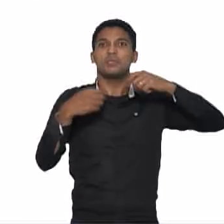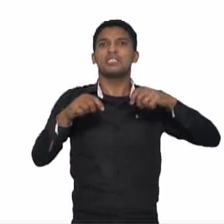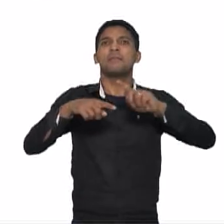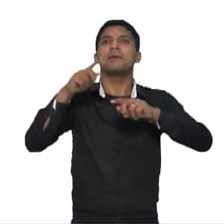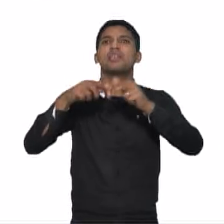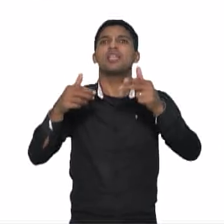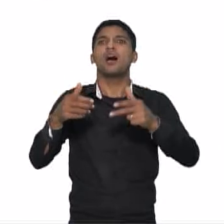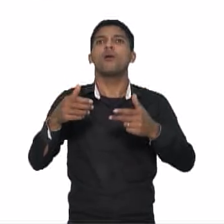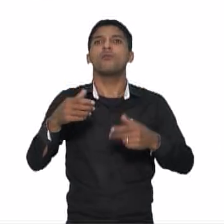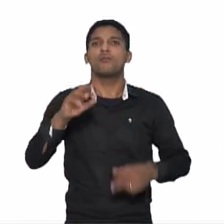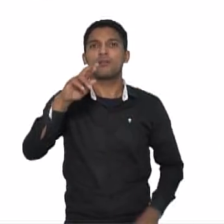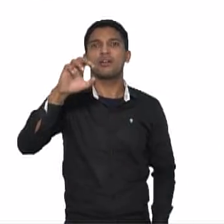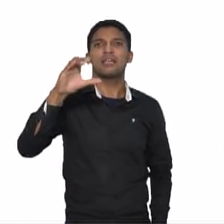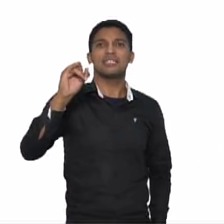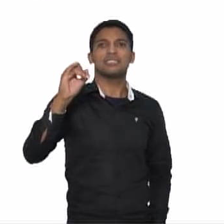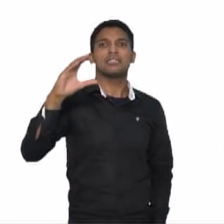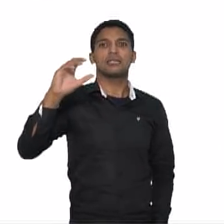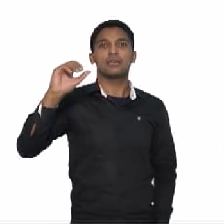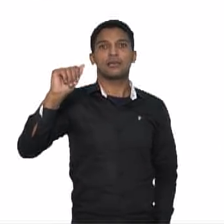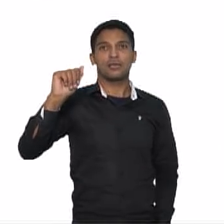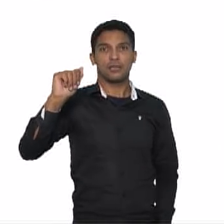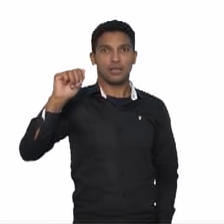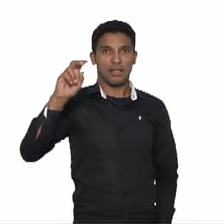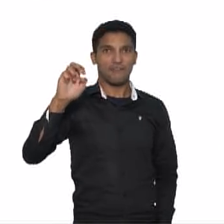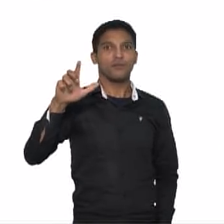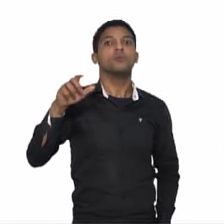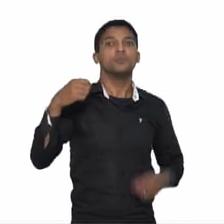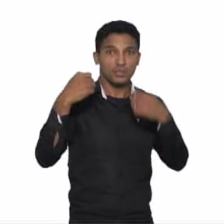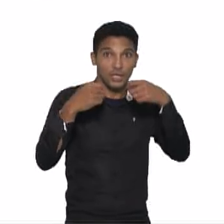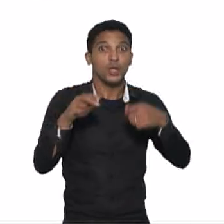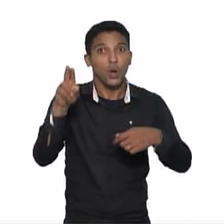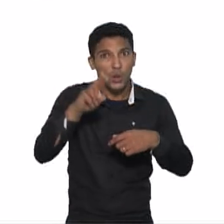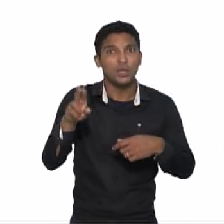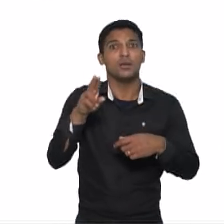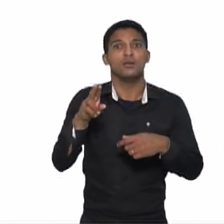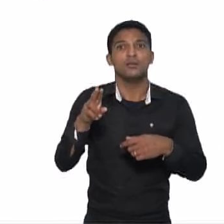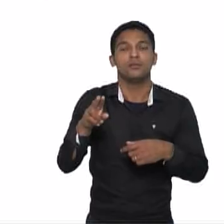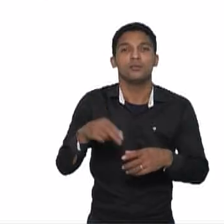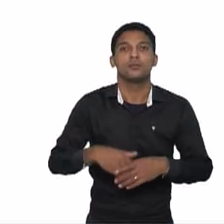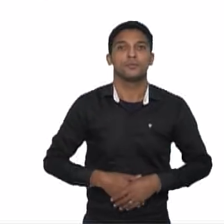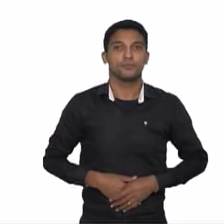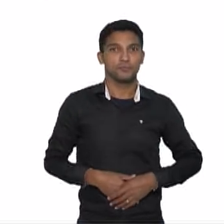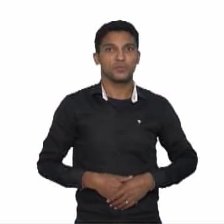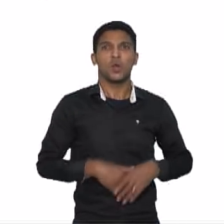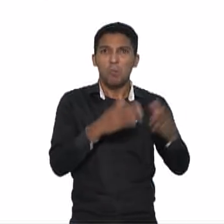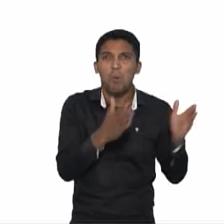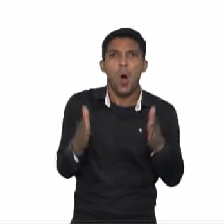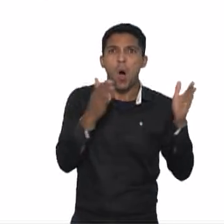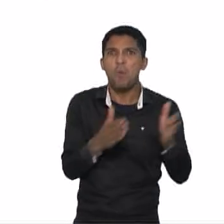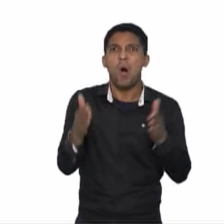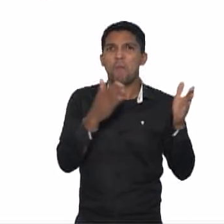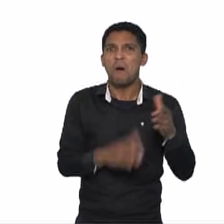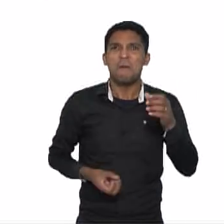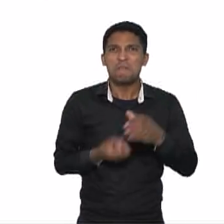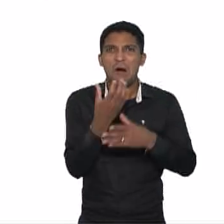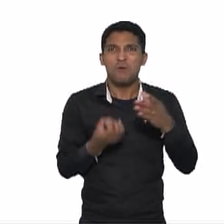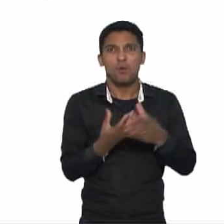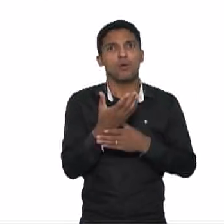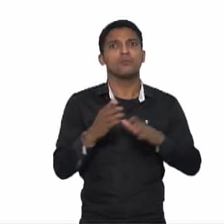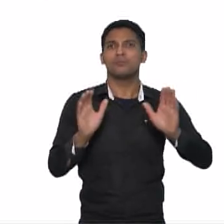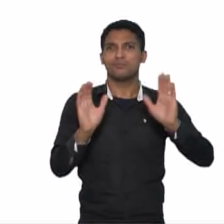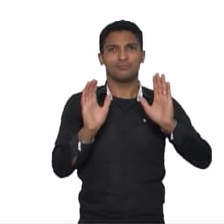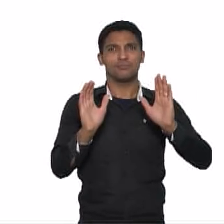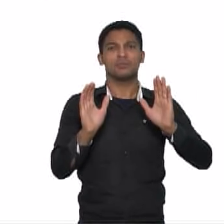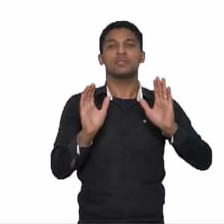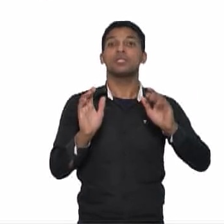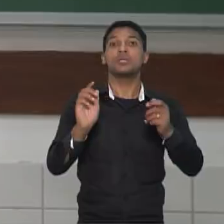se sobreporem às questões sociais e ambientais, dificultam a implementação de soluções eficientes em âmbito